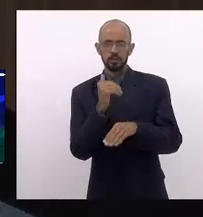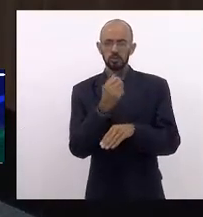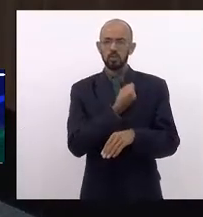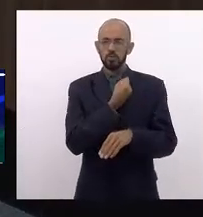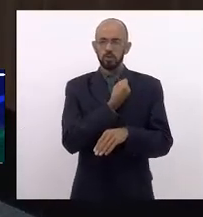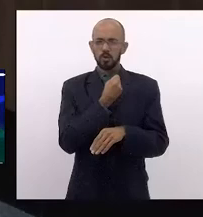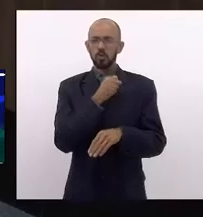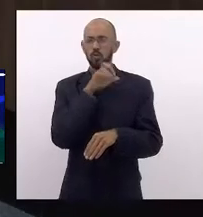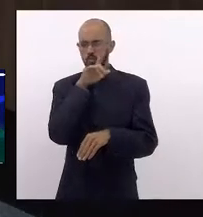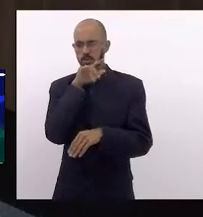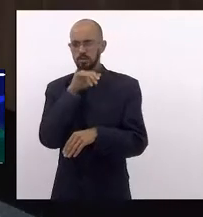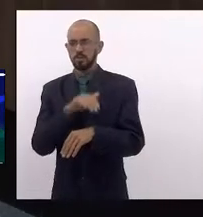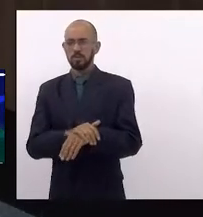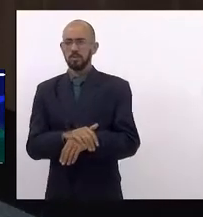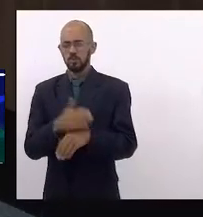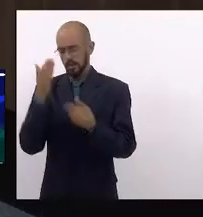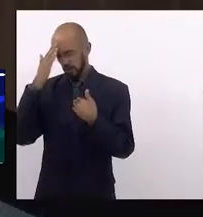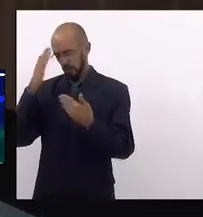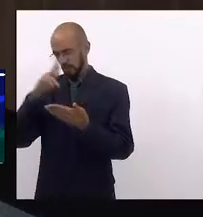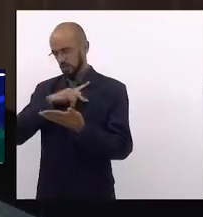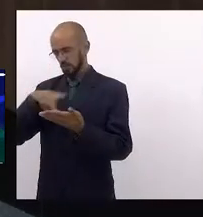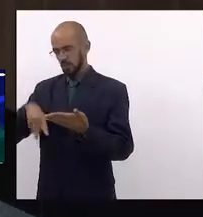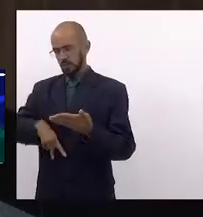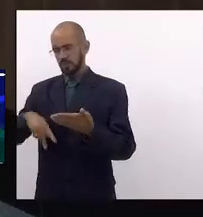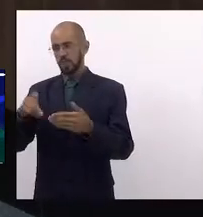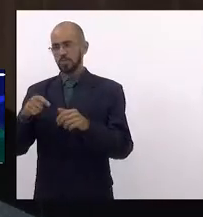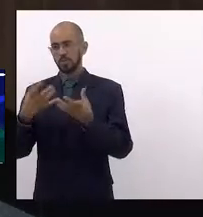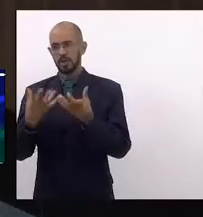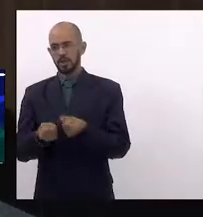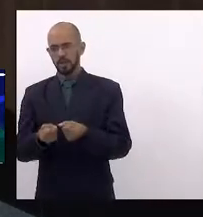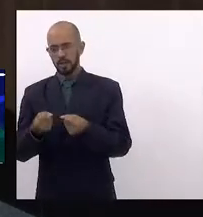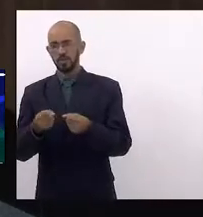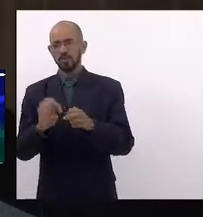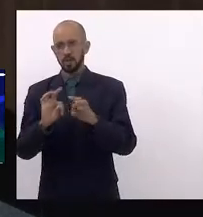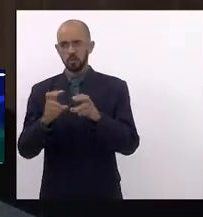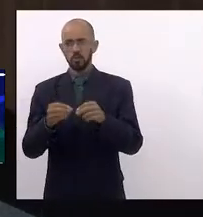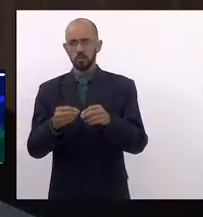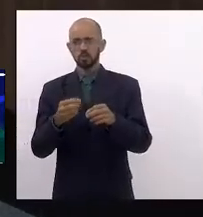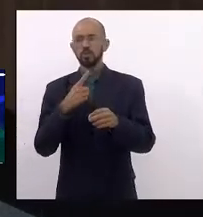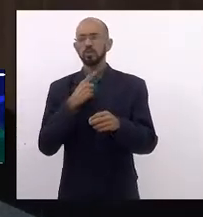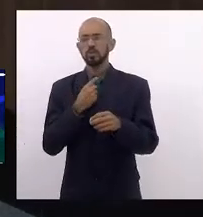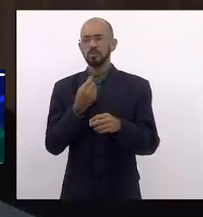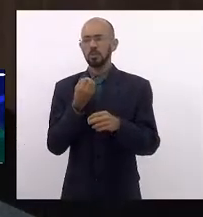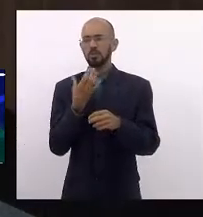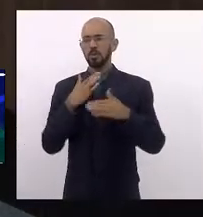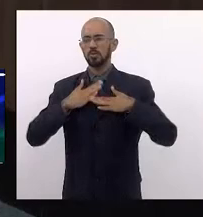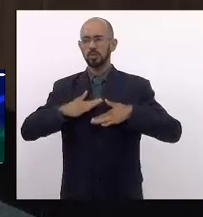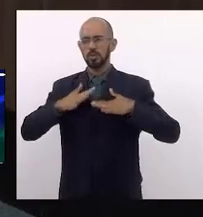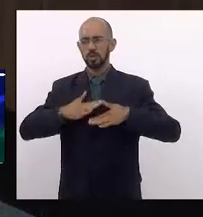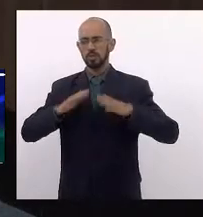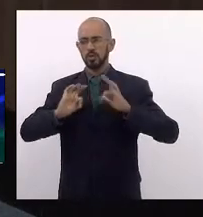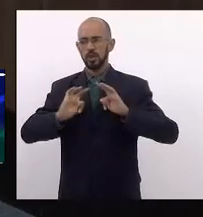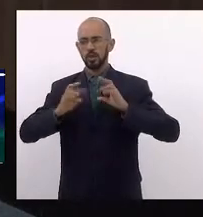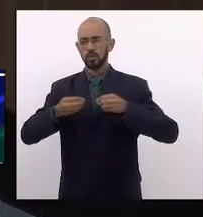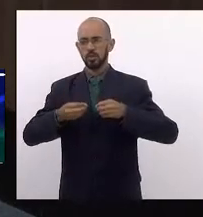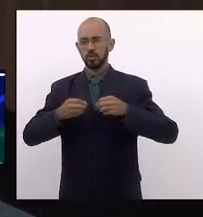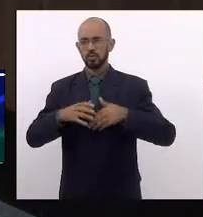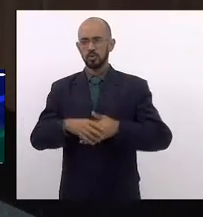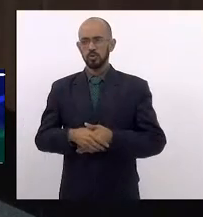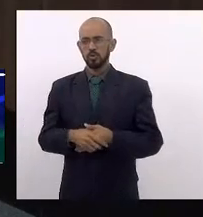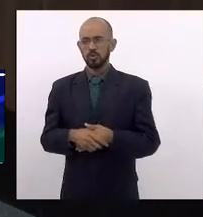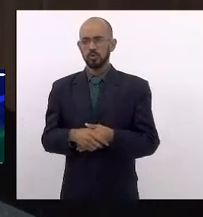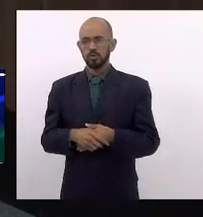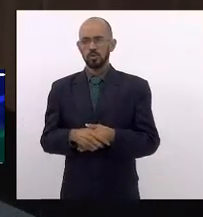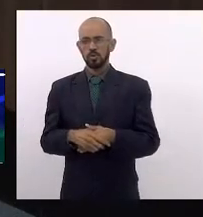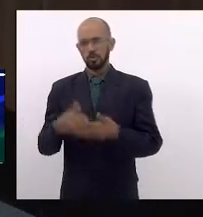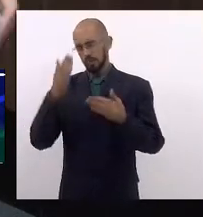Agradeço ao presidente André auxiliando por ter faltado e a todos desejando aí um bom descanso a todos esse dia exaustivo